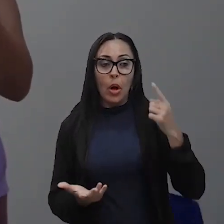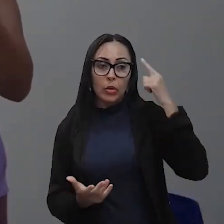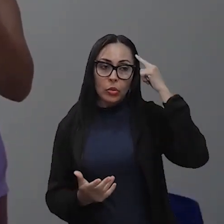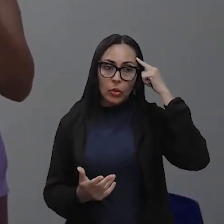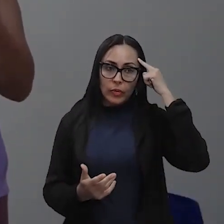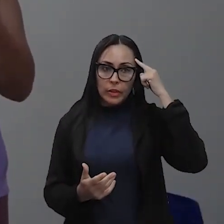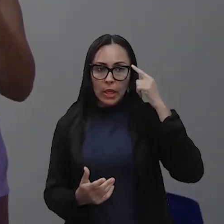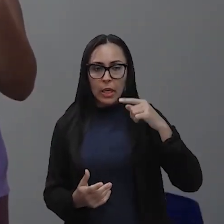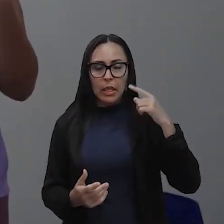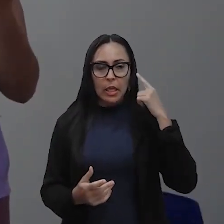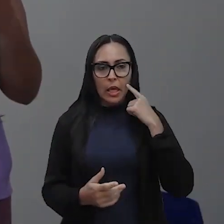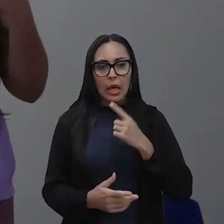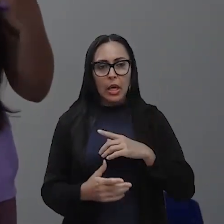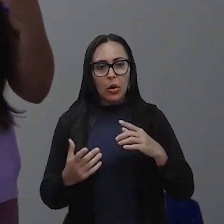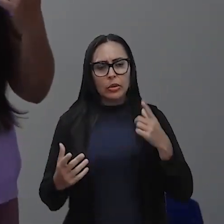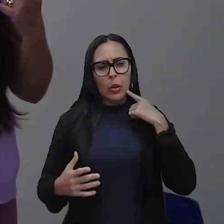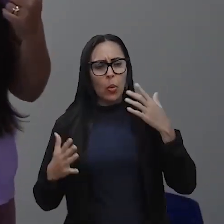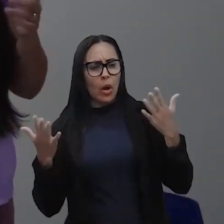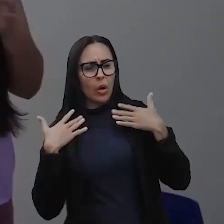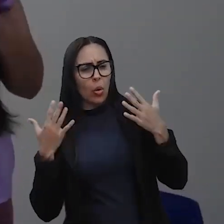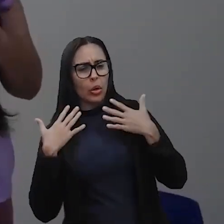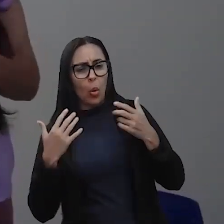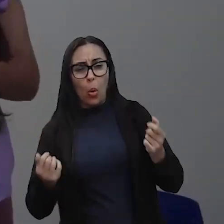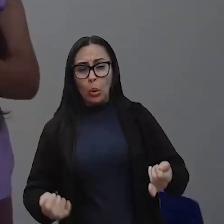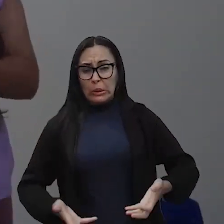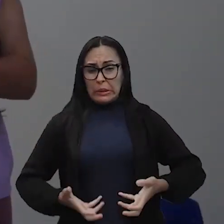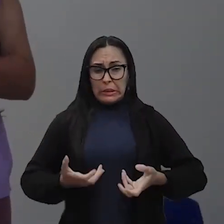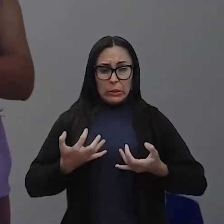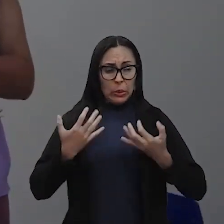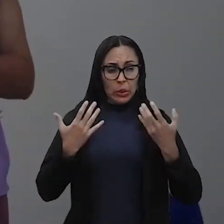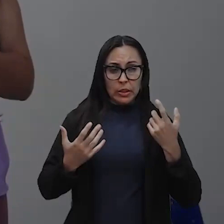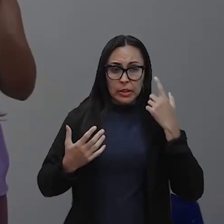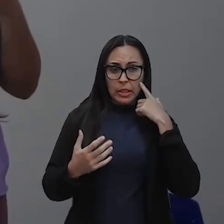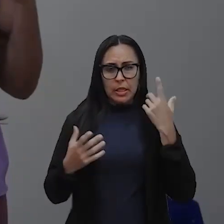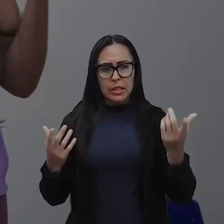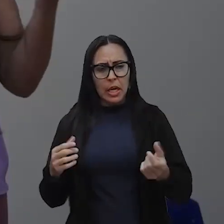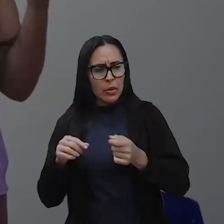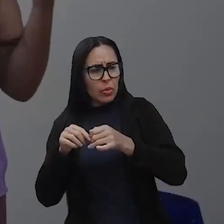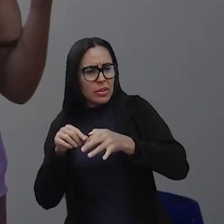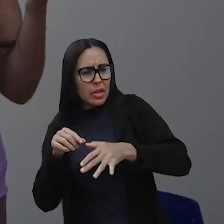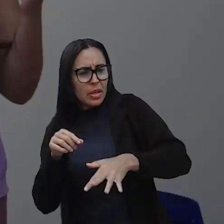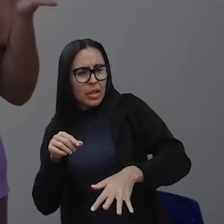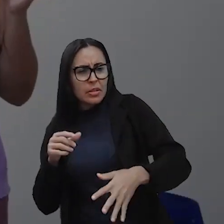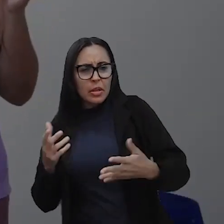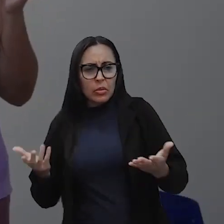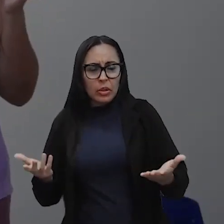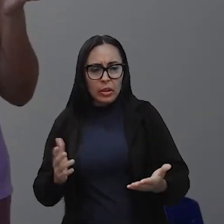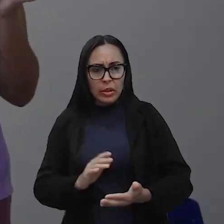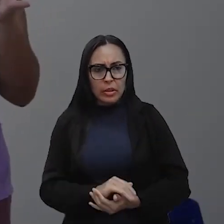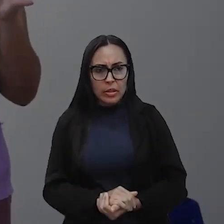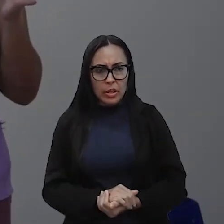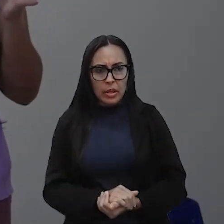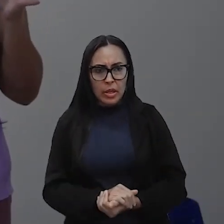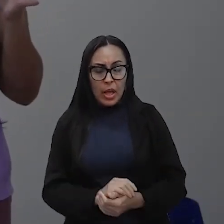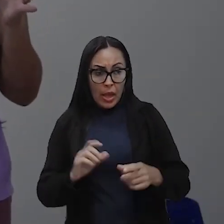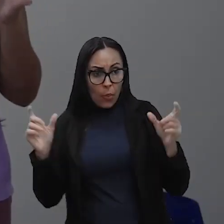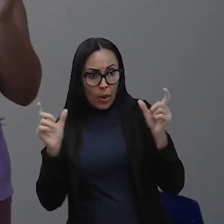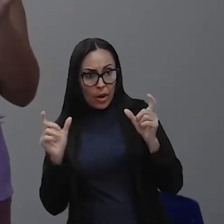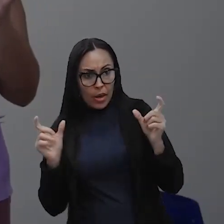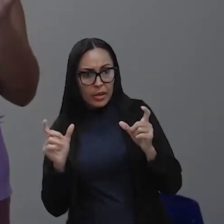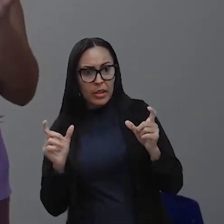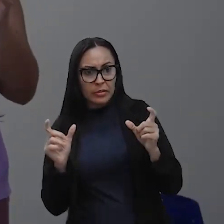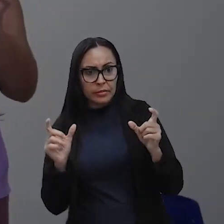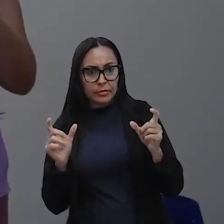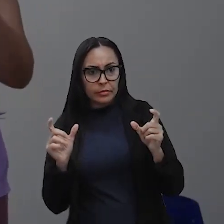com calorão, e aí se surgir uma secreçãozinha dessa, é um sinal de alerta para ela, sim ou não? Lembra